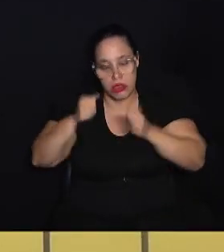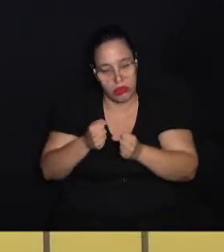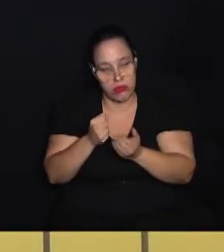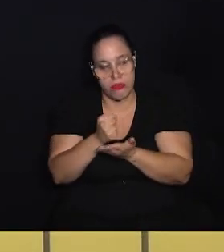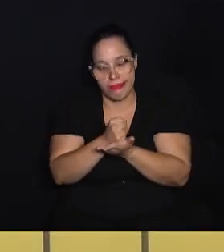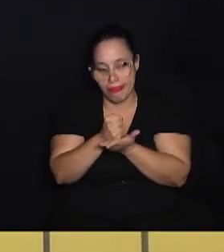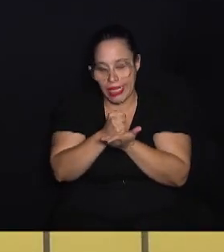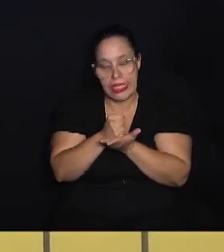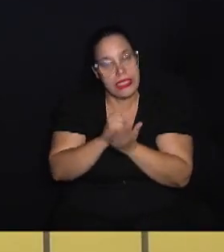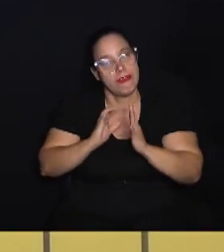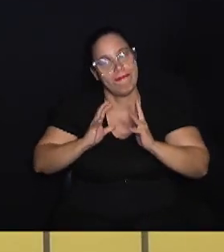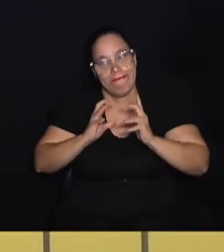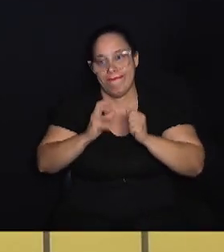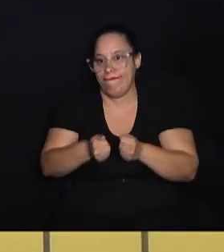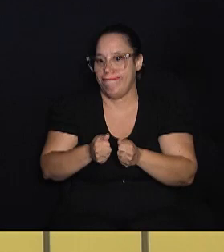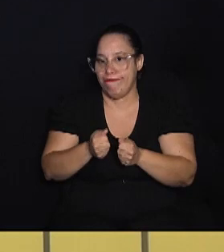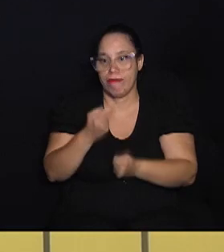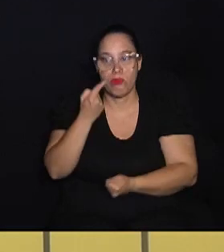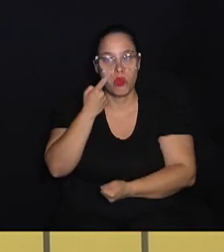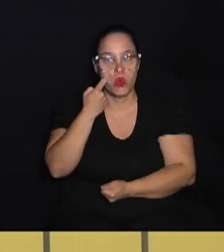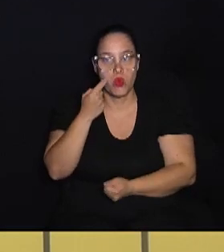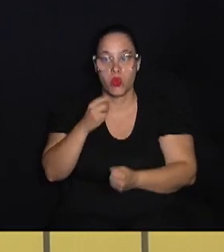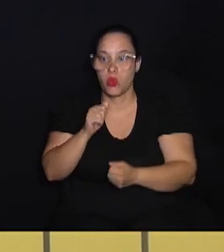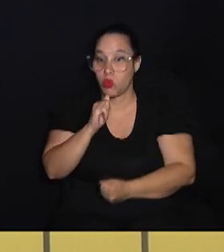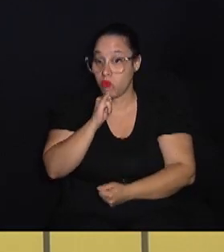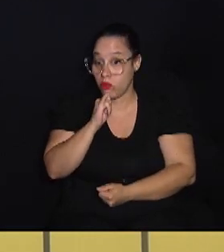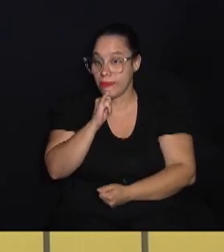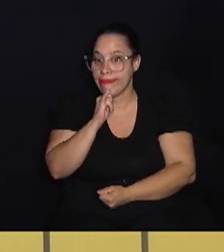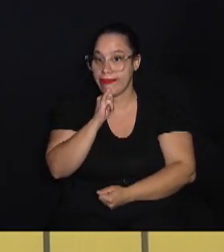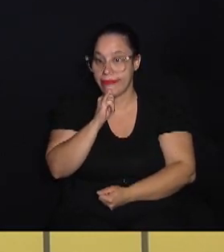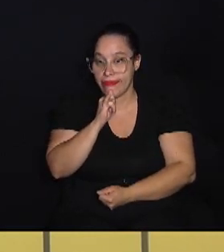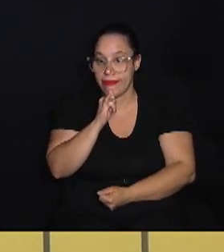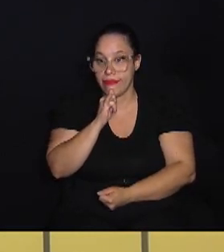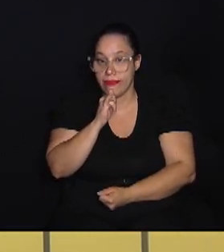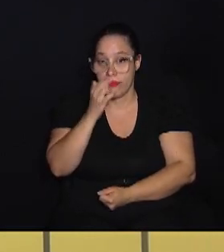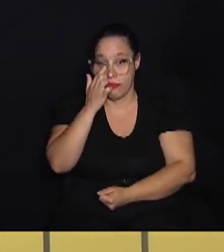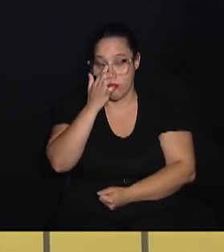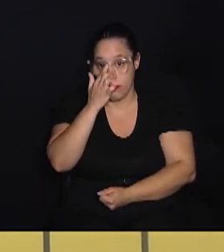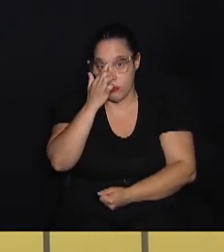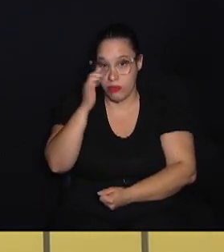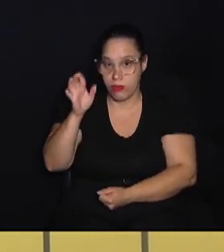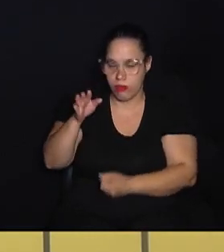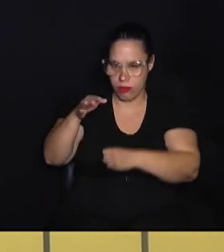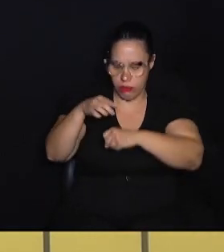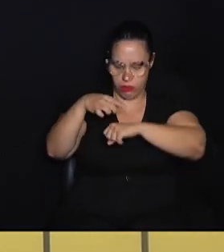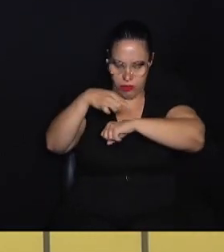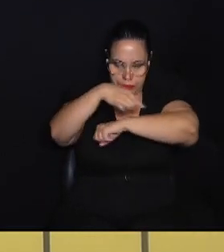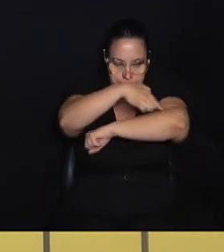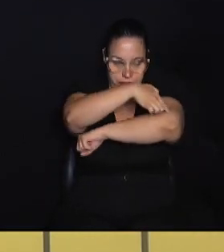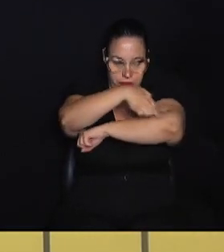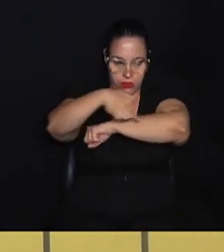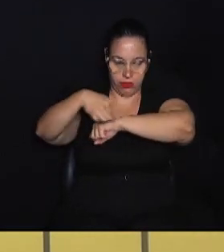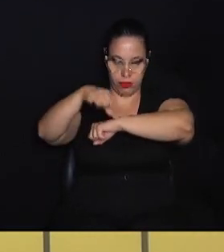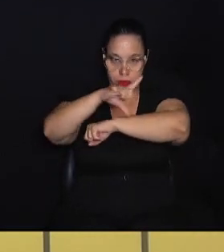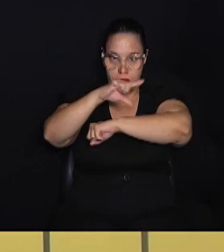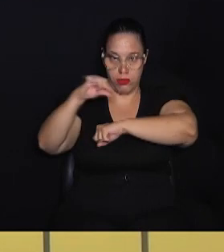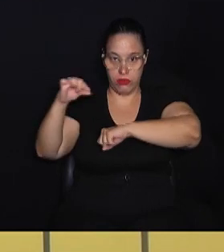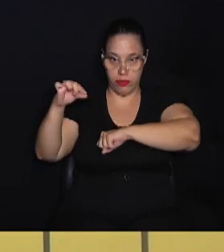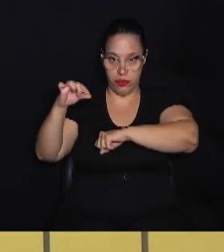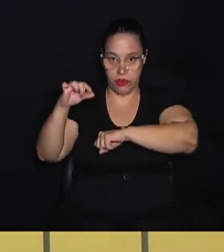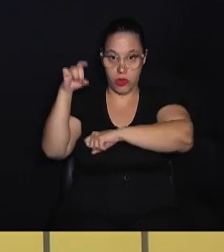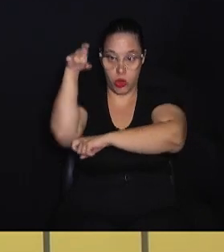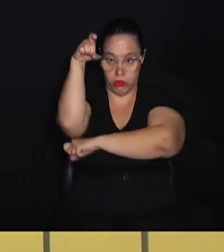de tudo, né? A gente vê, por exemplo, ali na saída de